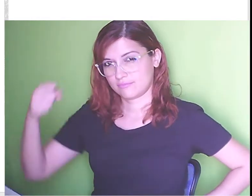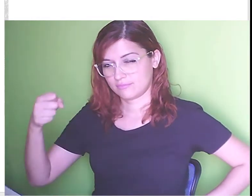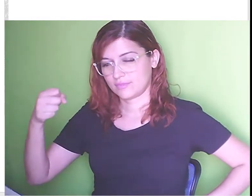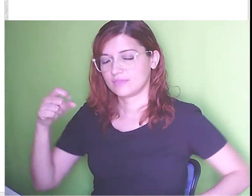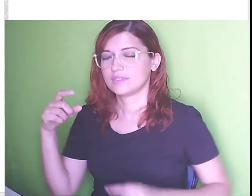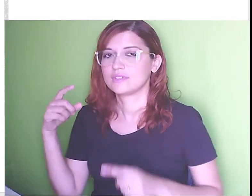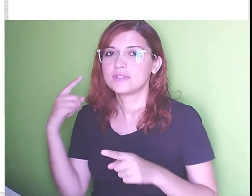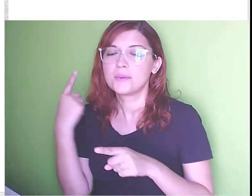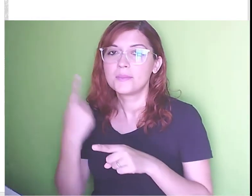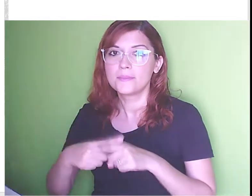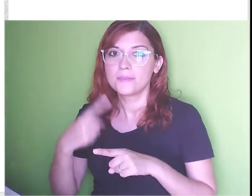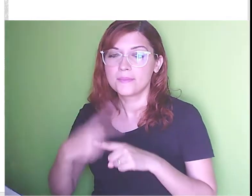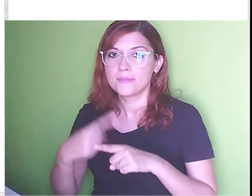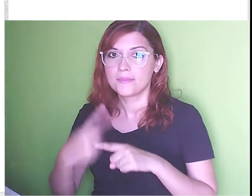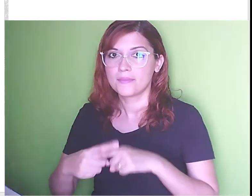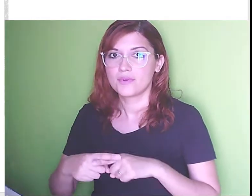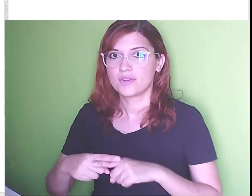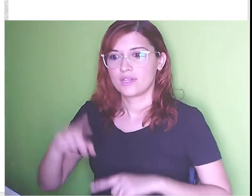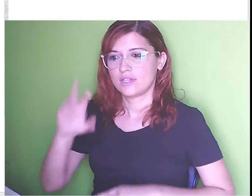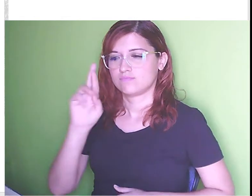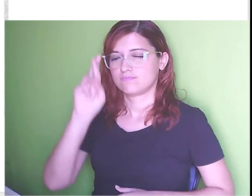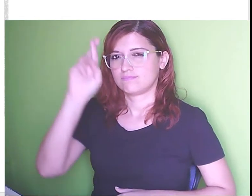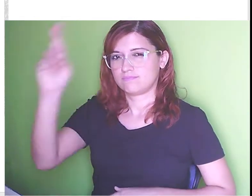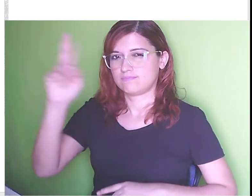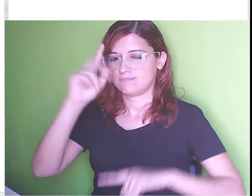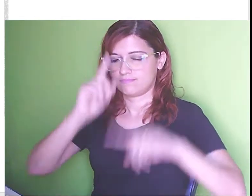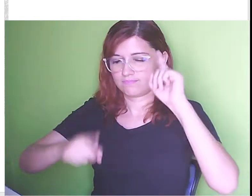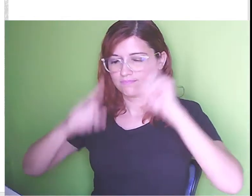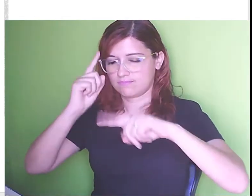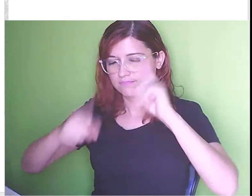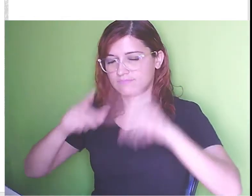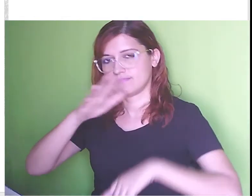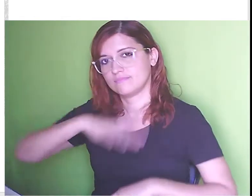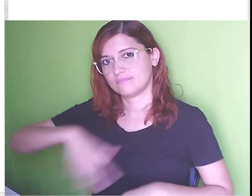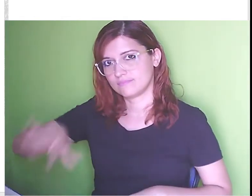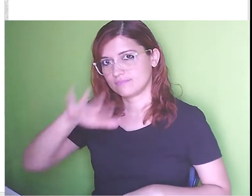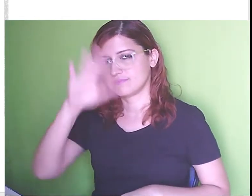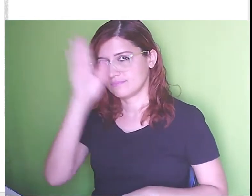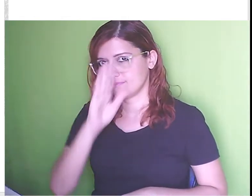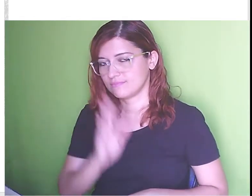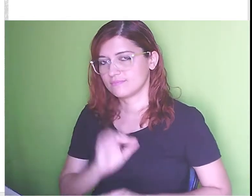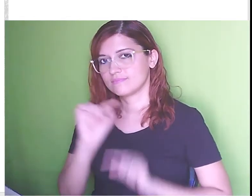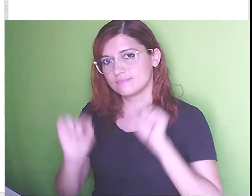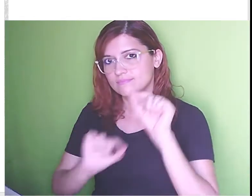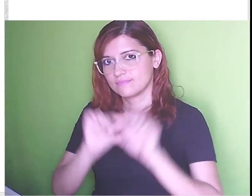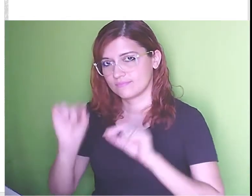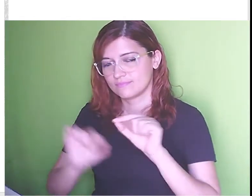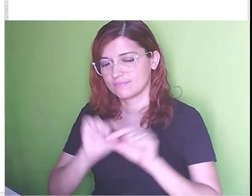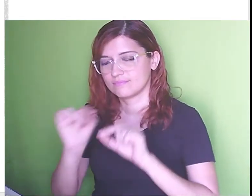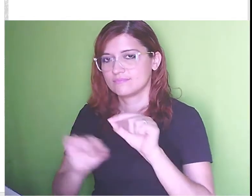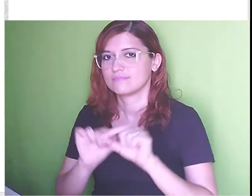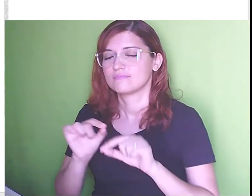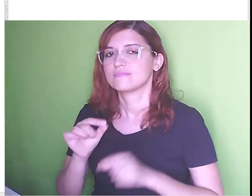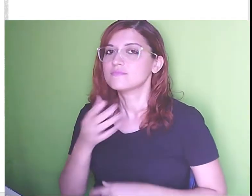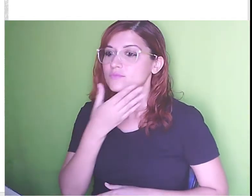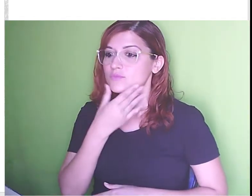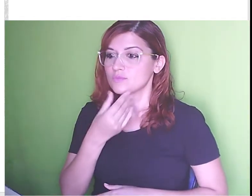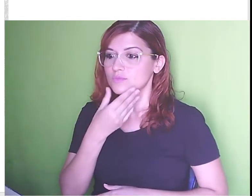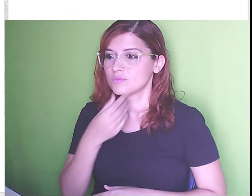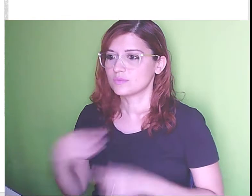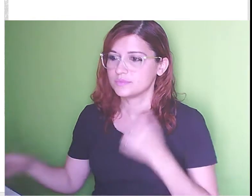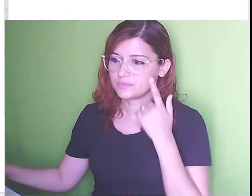A República é chamada República da Espada porque as pessoas que